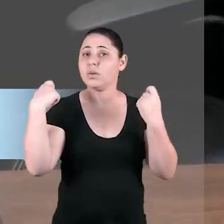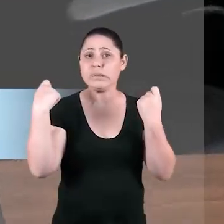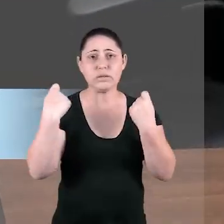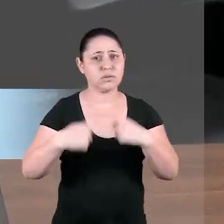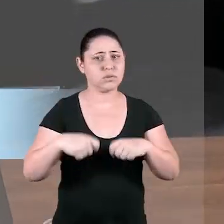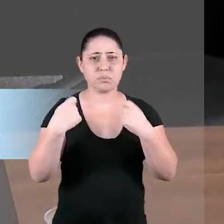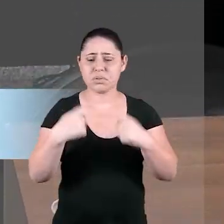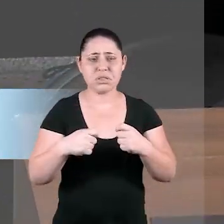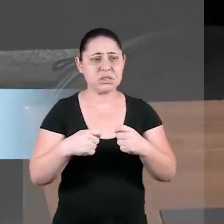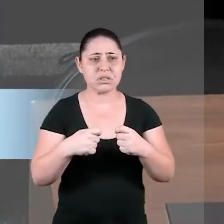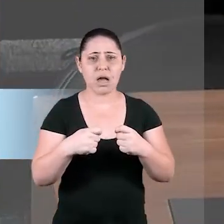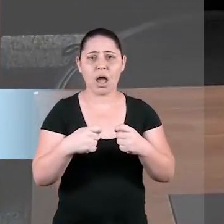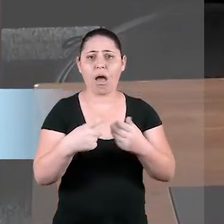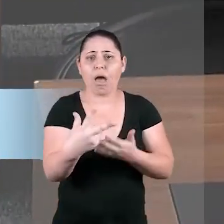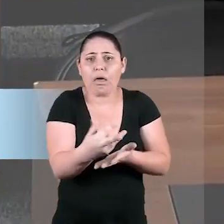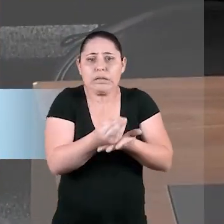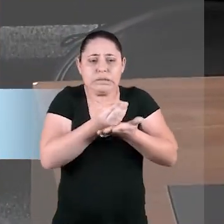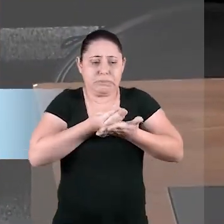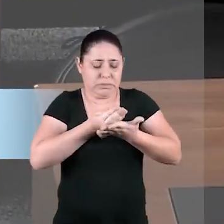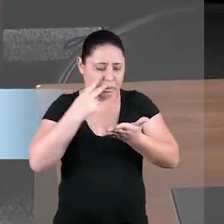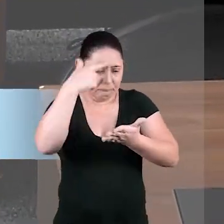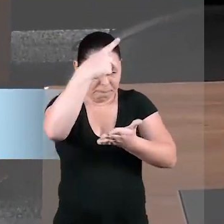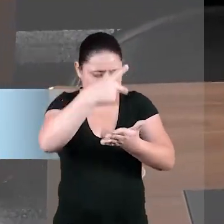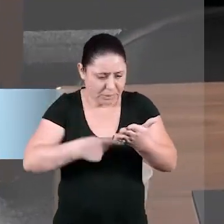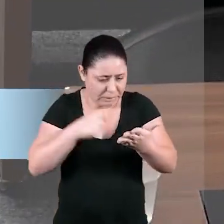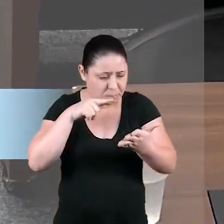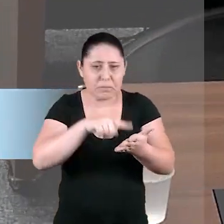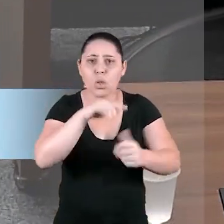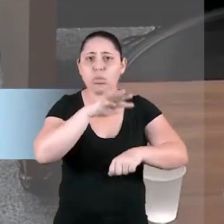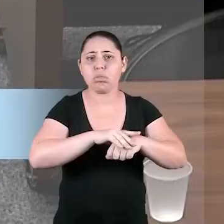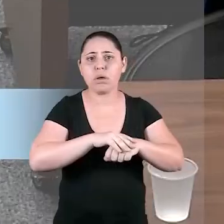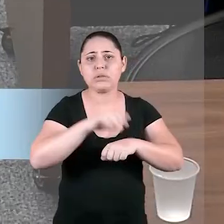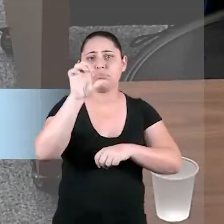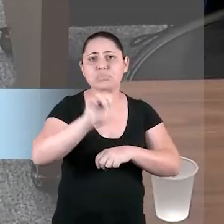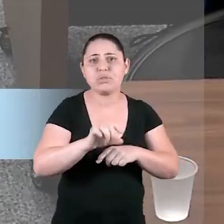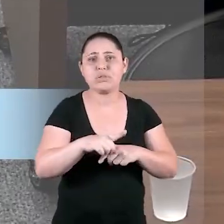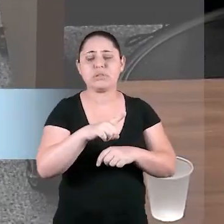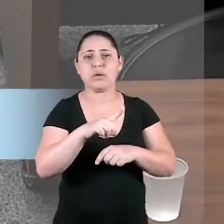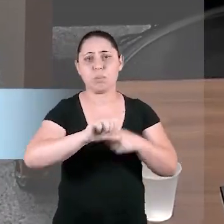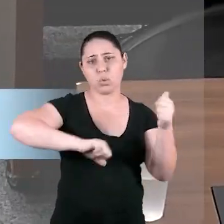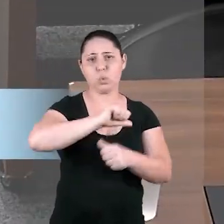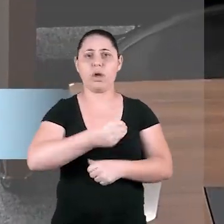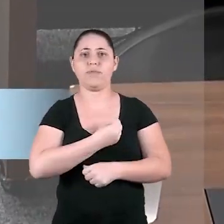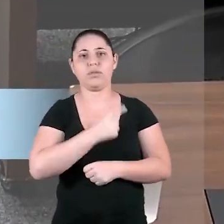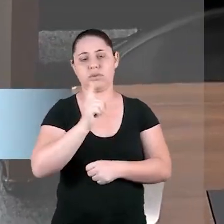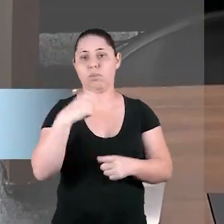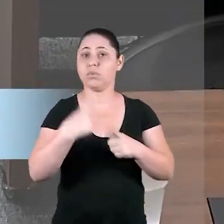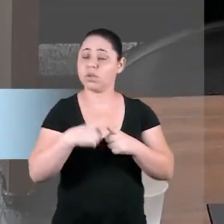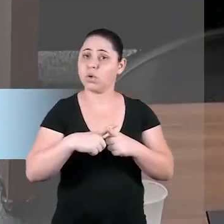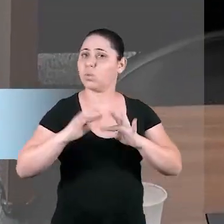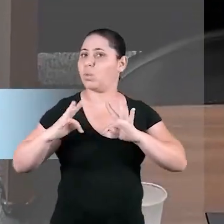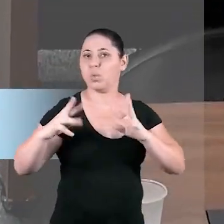Não precisamos receber o diagnóstico de uma doença grave para que modifiquemos nossa vida. Todos nós vamos